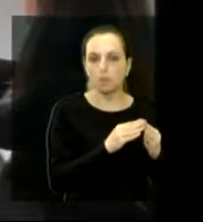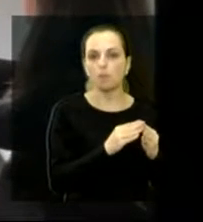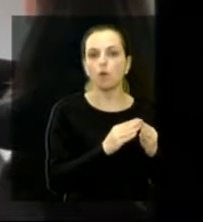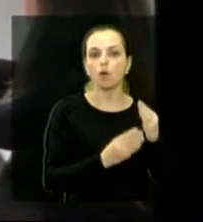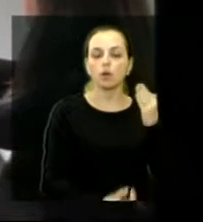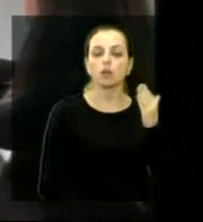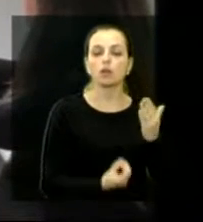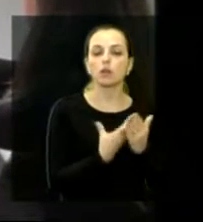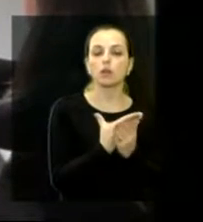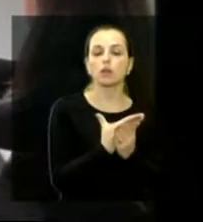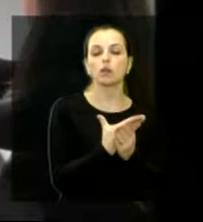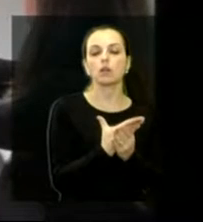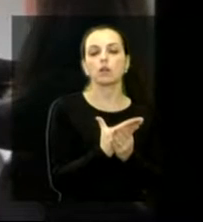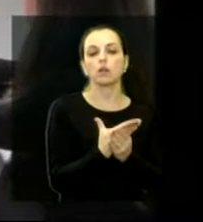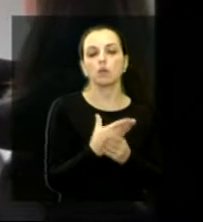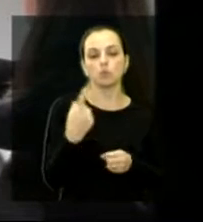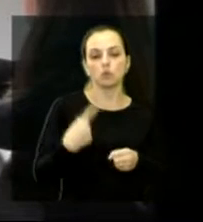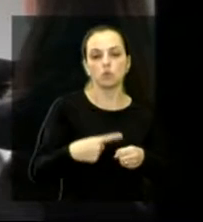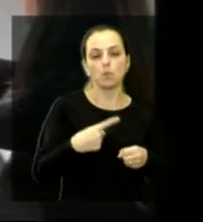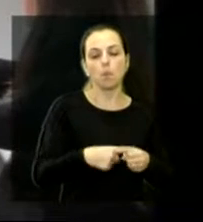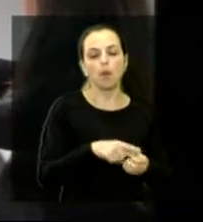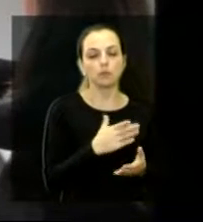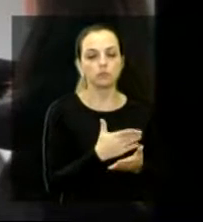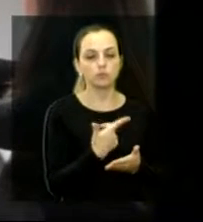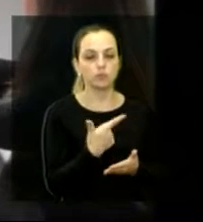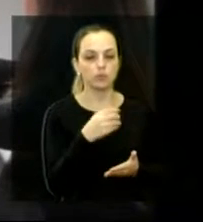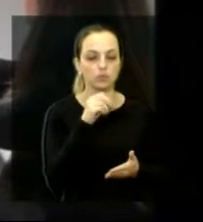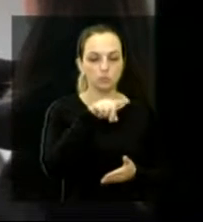aí quase com 20 mil habitantes, né?